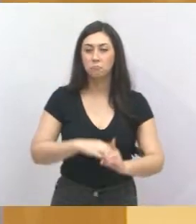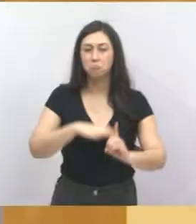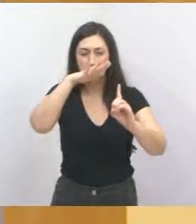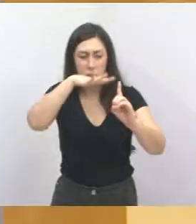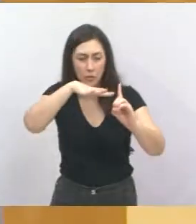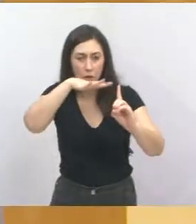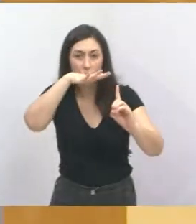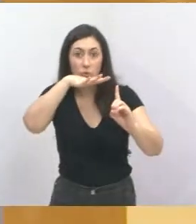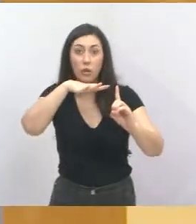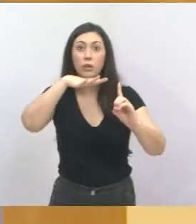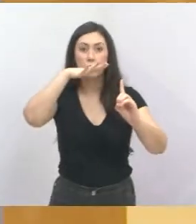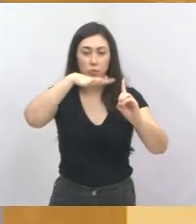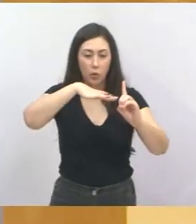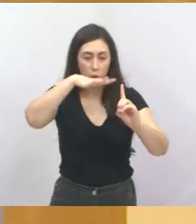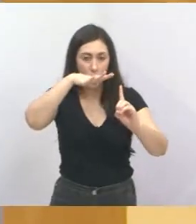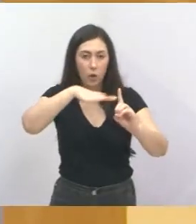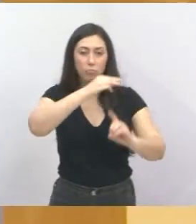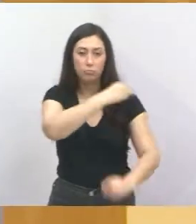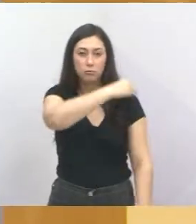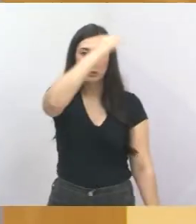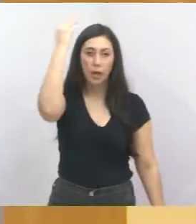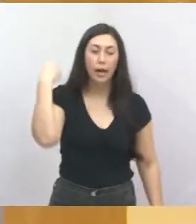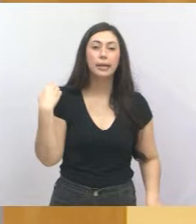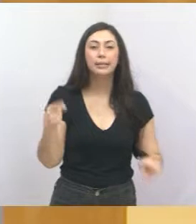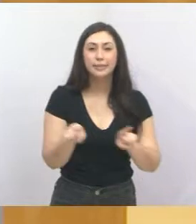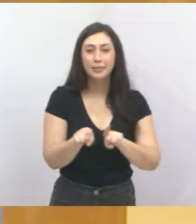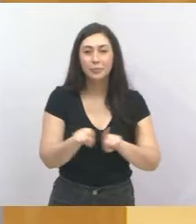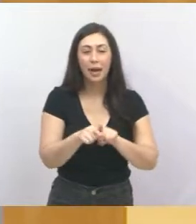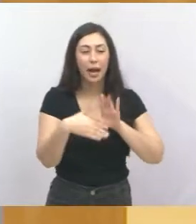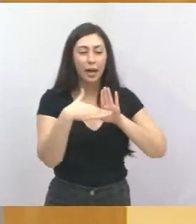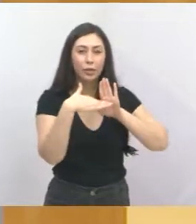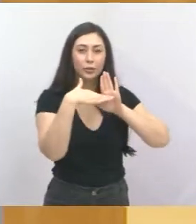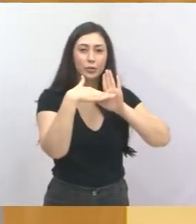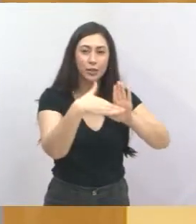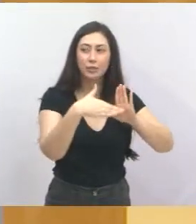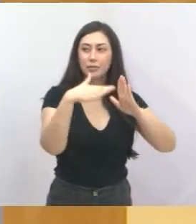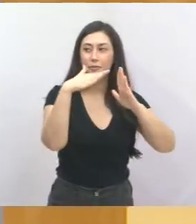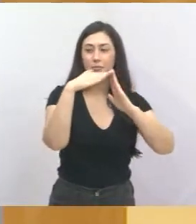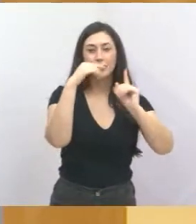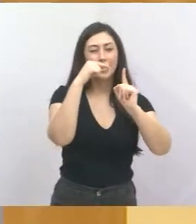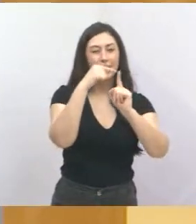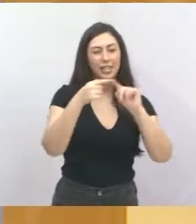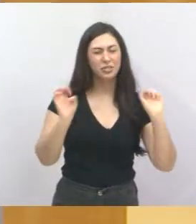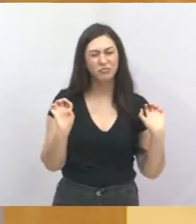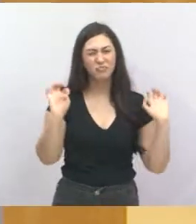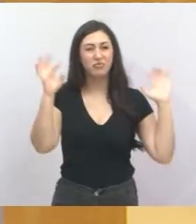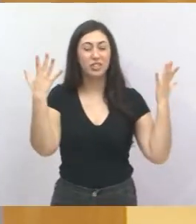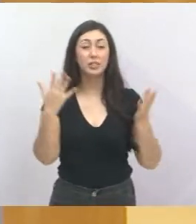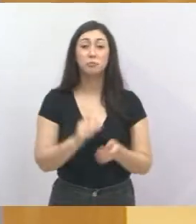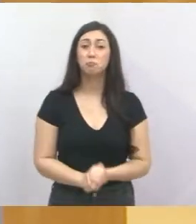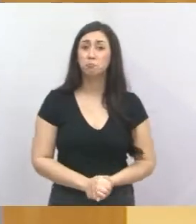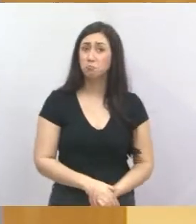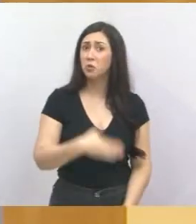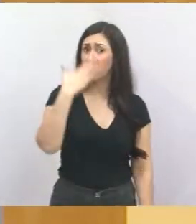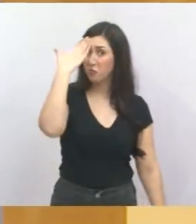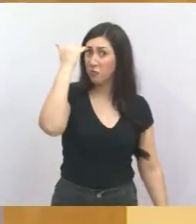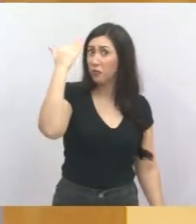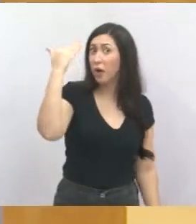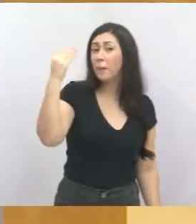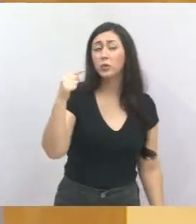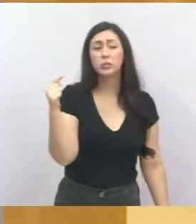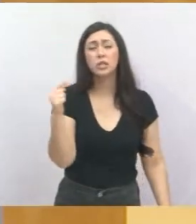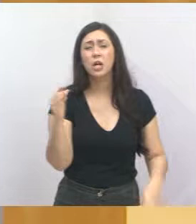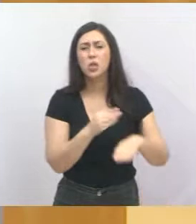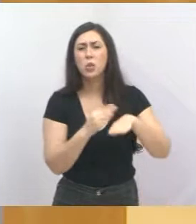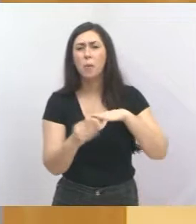participava de eventos na igreja. Ajudava nas festas das igrejas também na zona rural. Ele era muito conhecido pelas bandas do